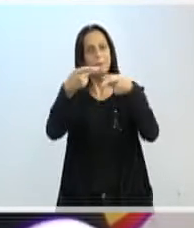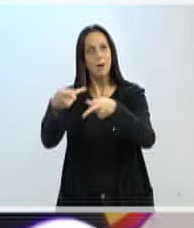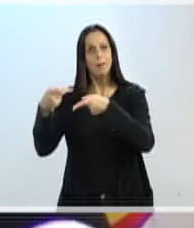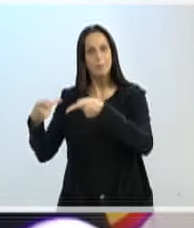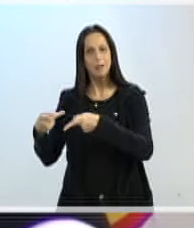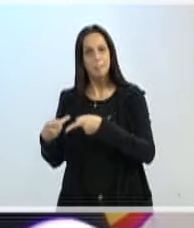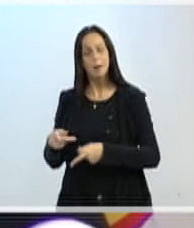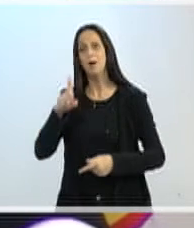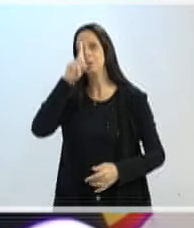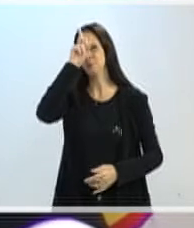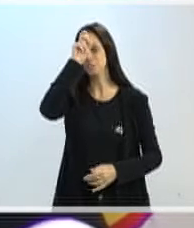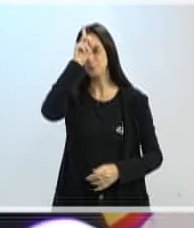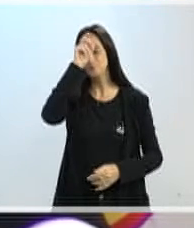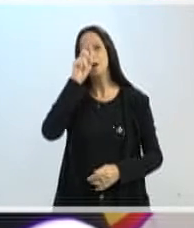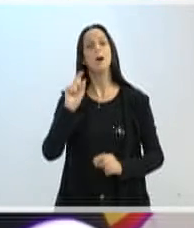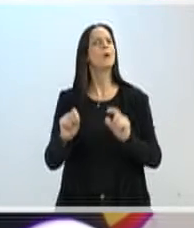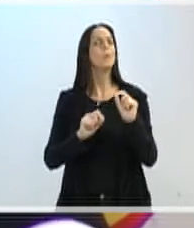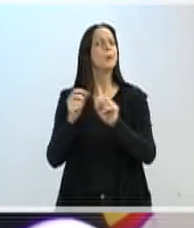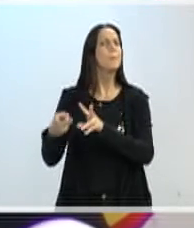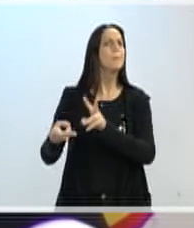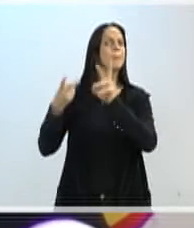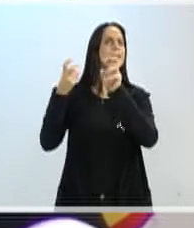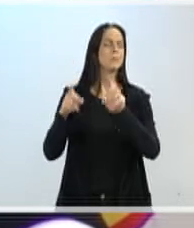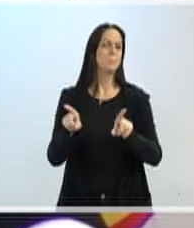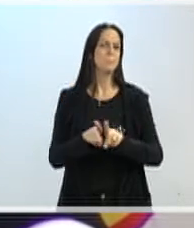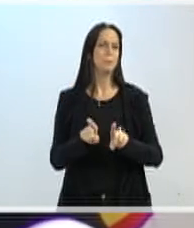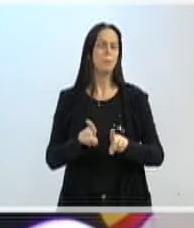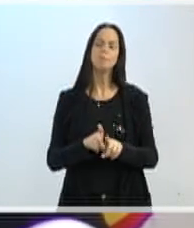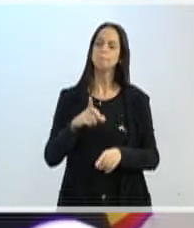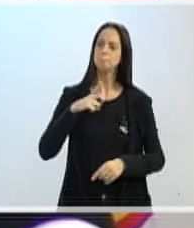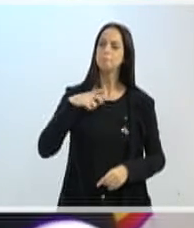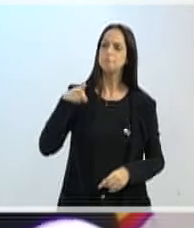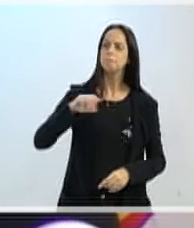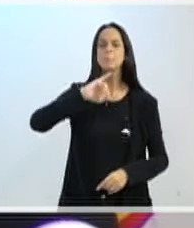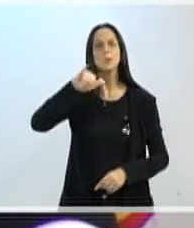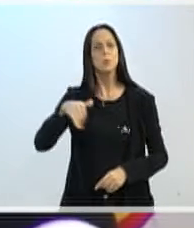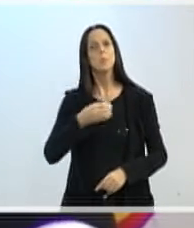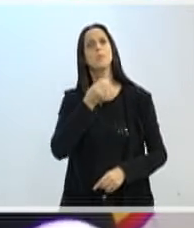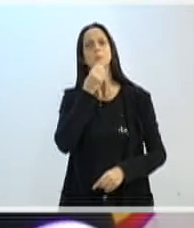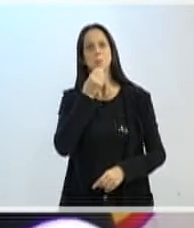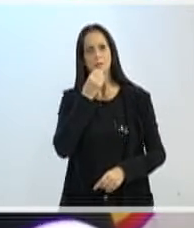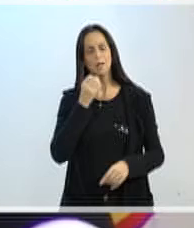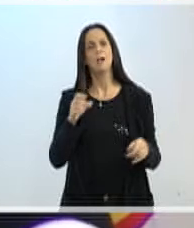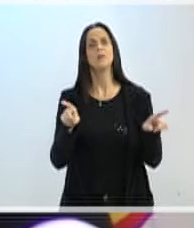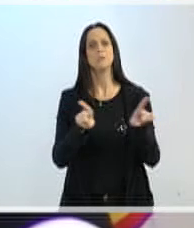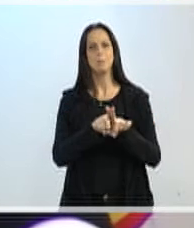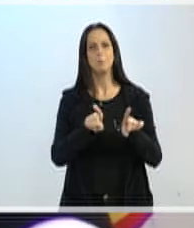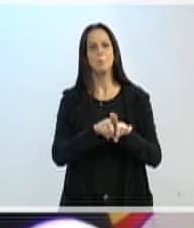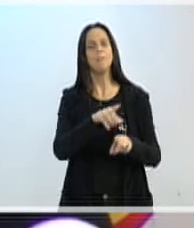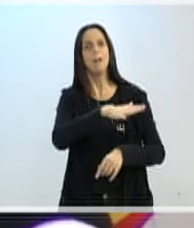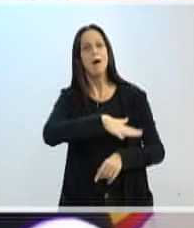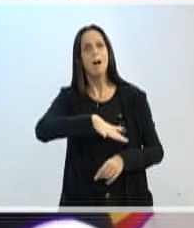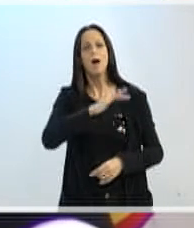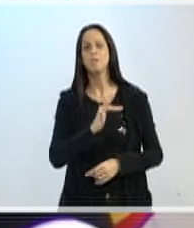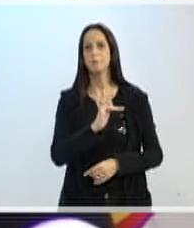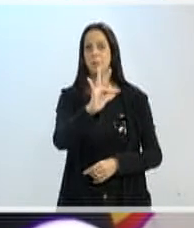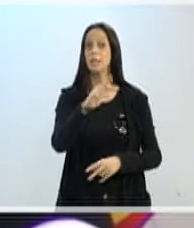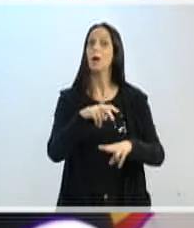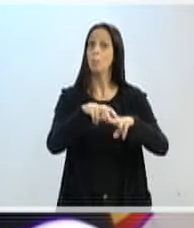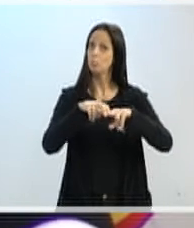cidade, eu vi algumas oportunidades que era de competência da área federal, e por